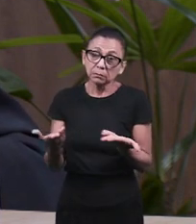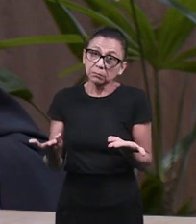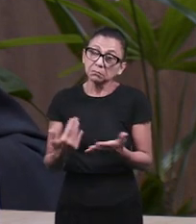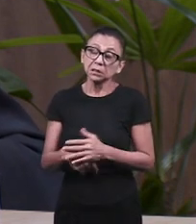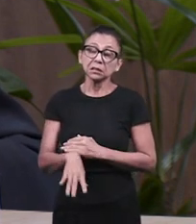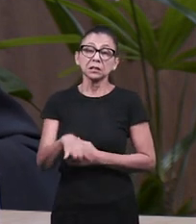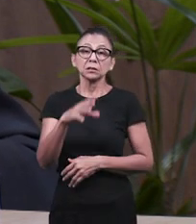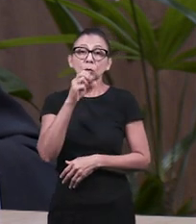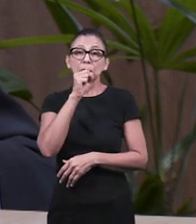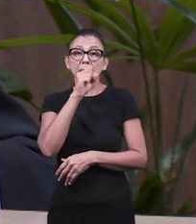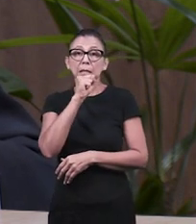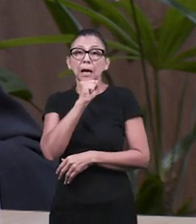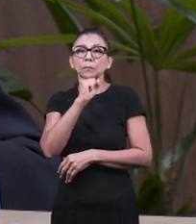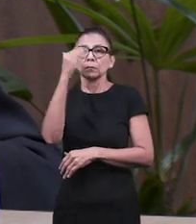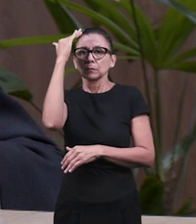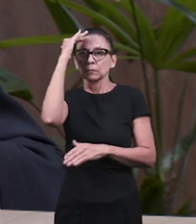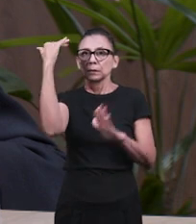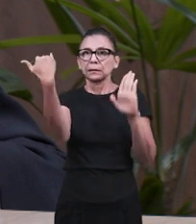Eles guardavam o sábado.